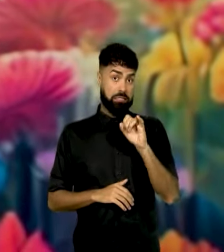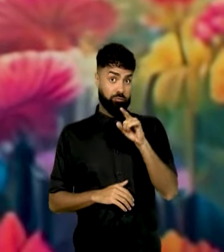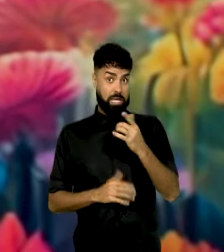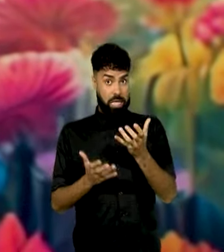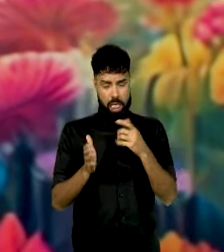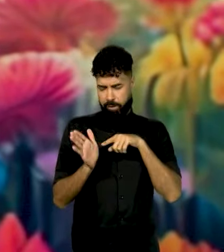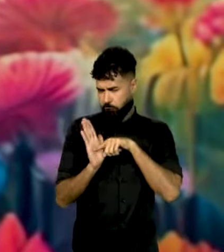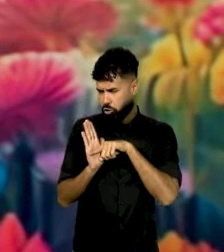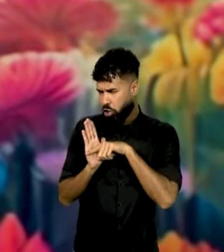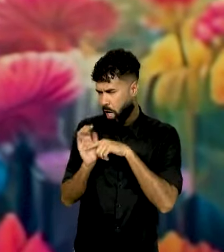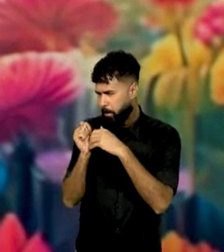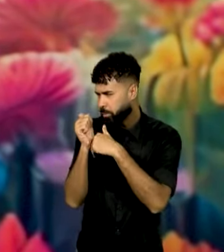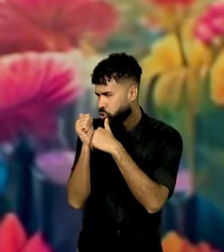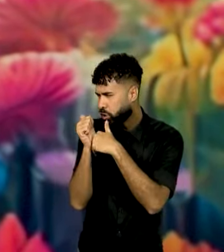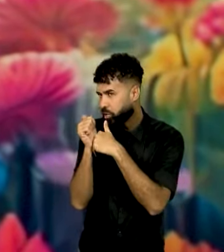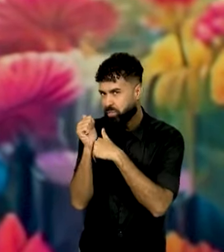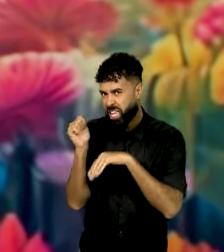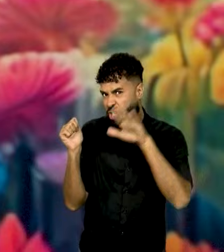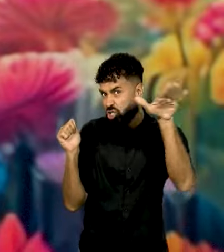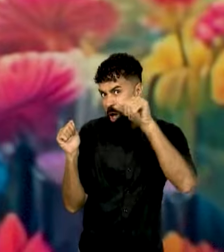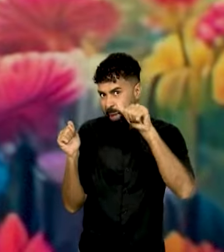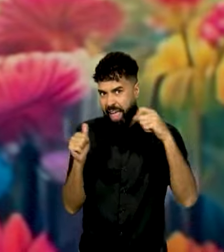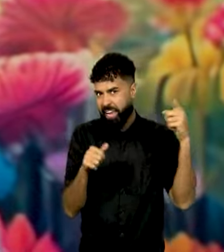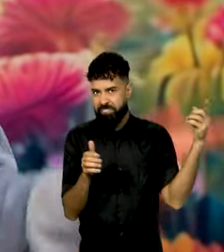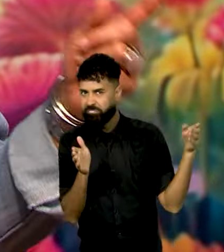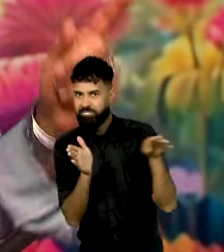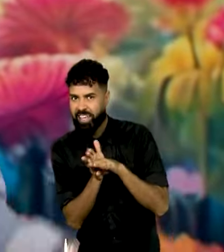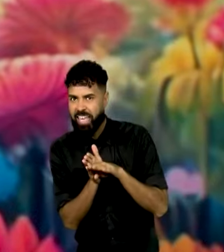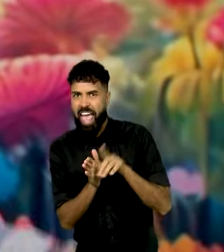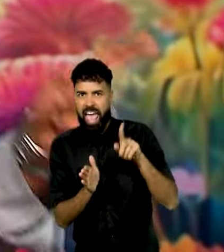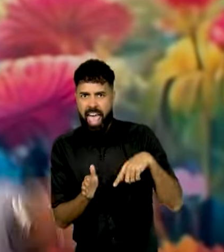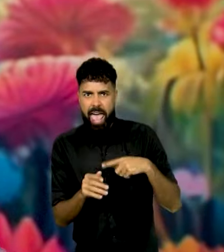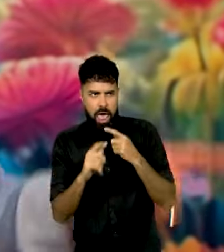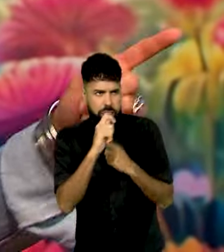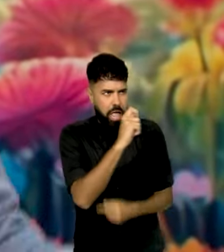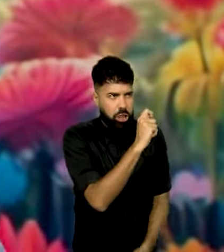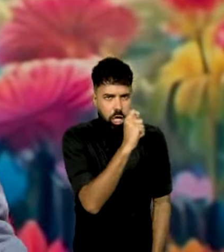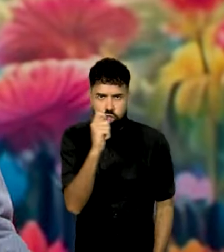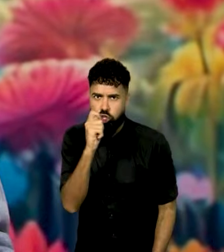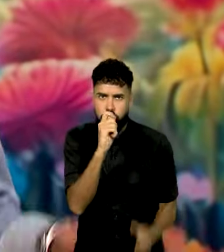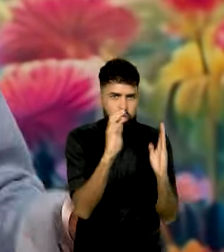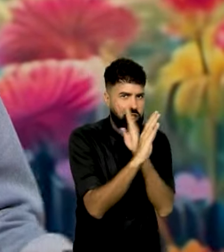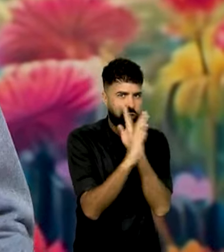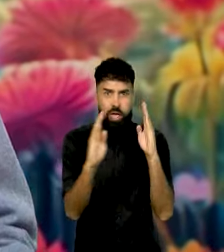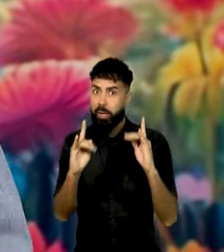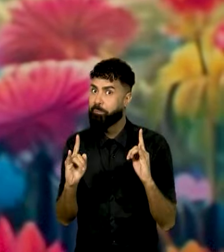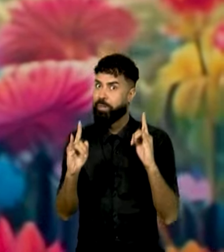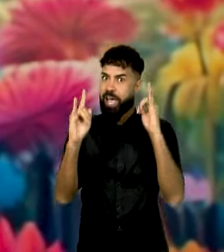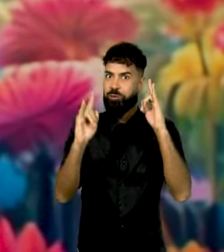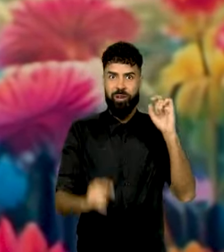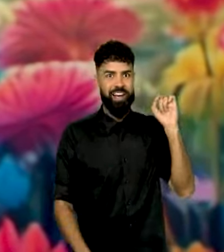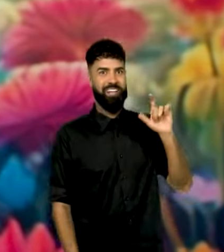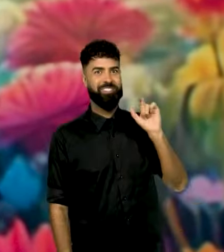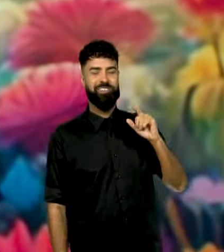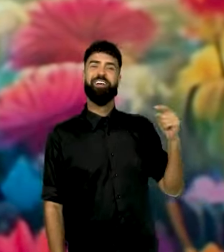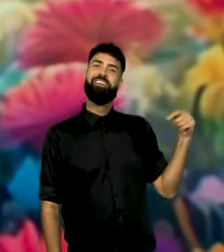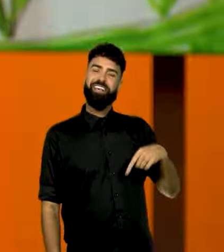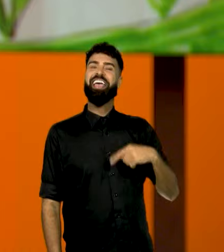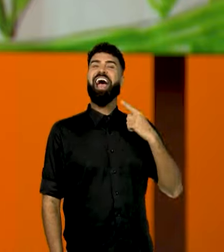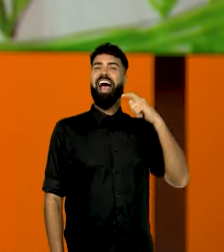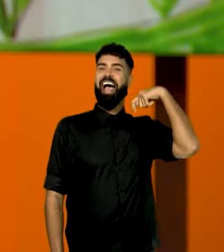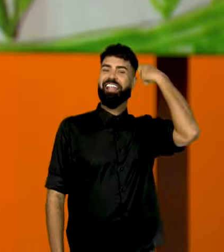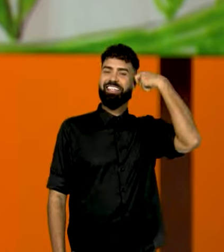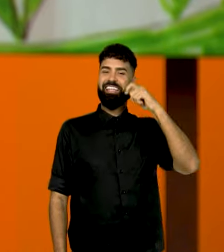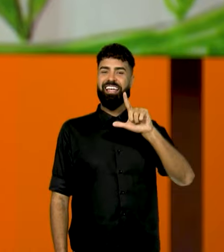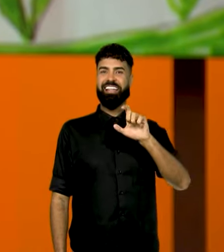algum mistério, chama que eles aparecem. Os detetives do Prédio Azul. Com a gente, a querida atriz Letícia